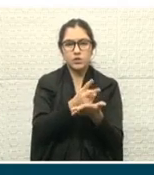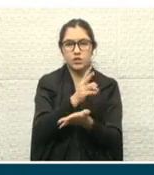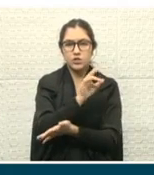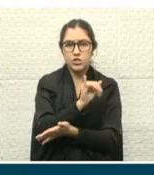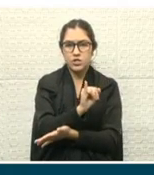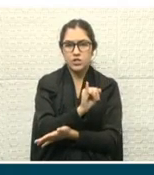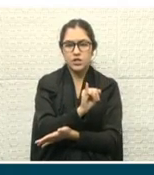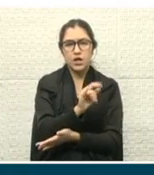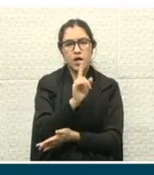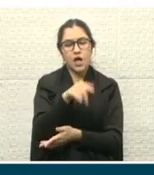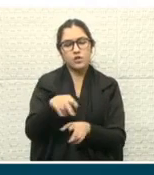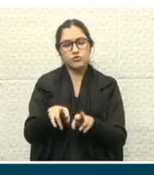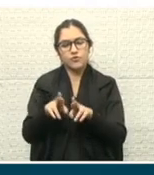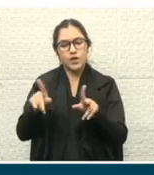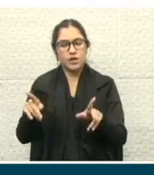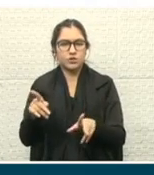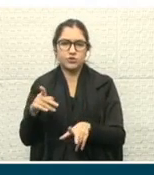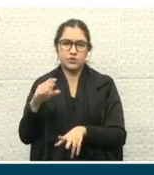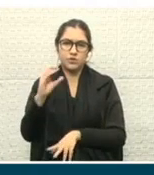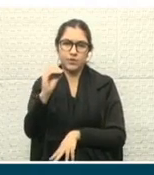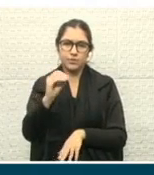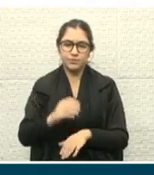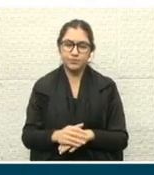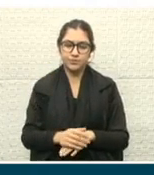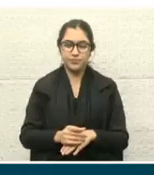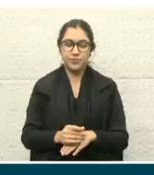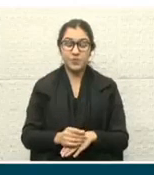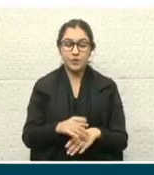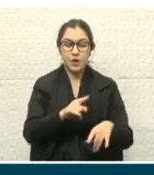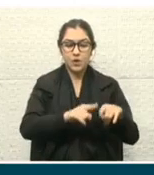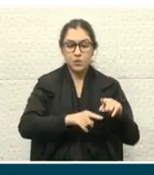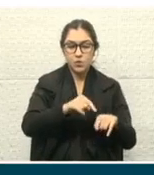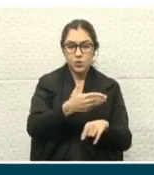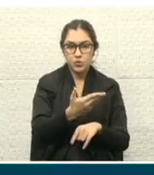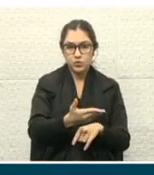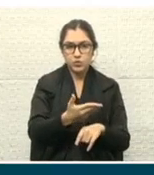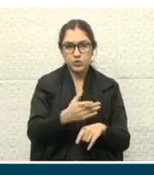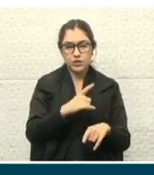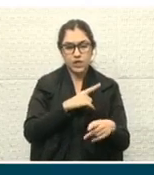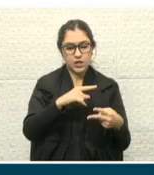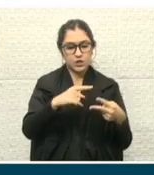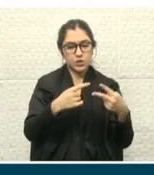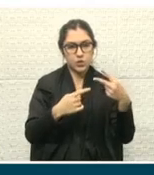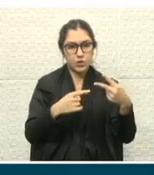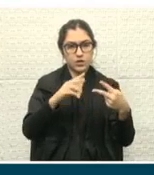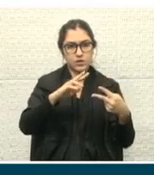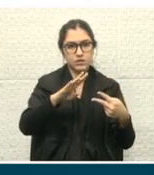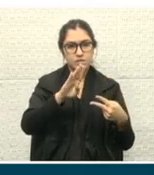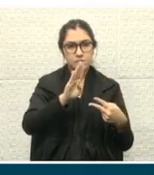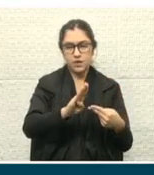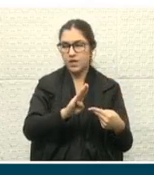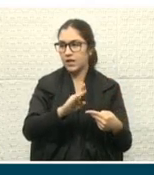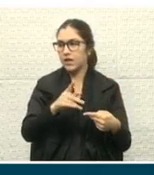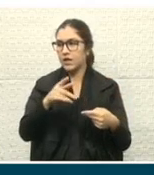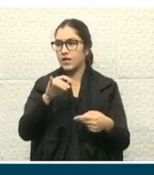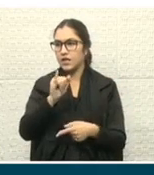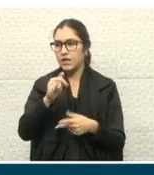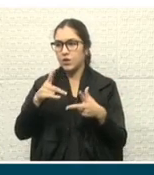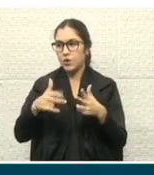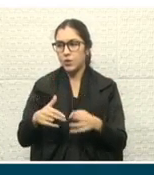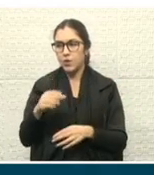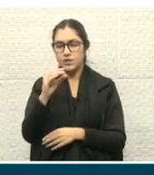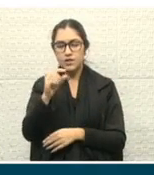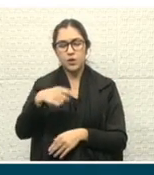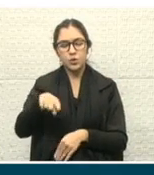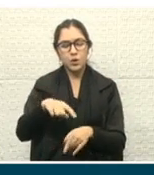I é diferente de 0. Para que o produto entre 2B e I seja igual a 0,